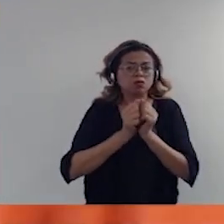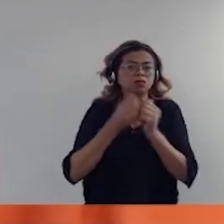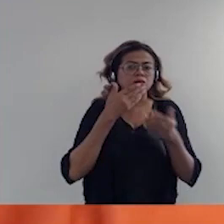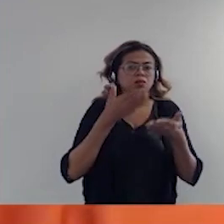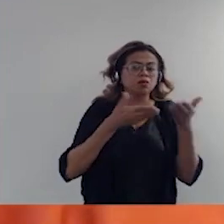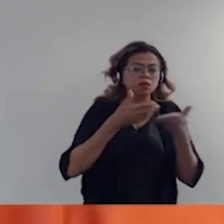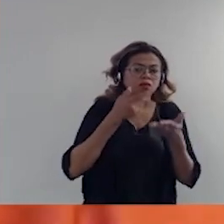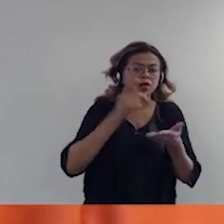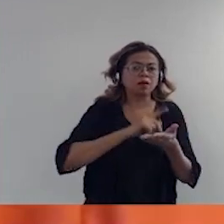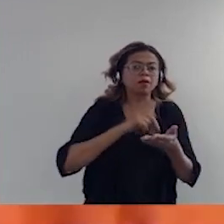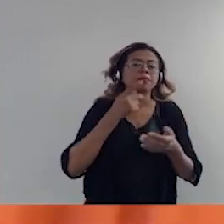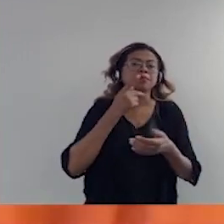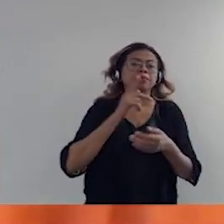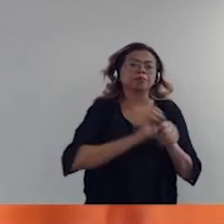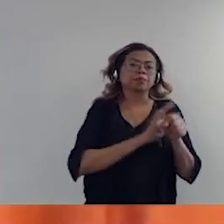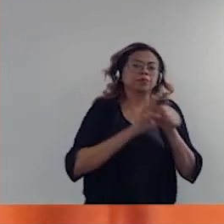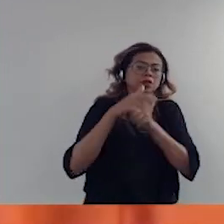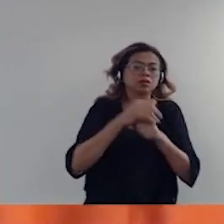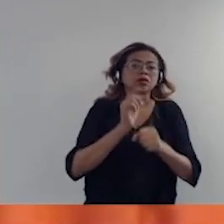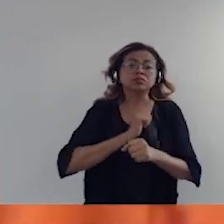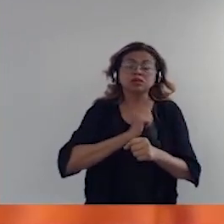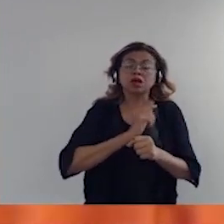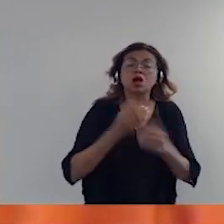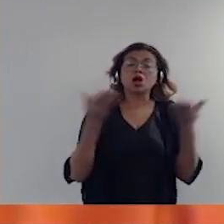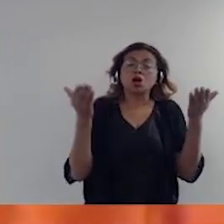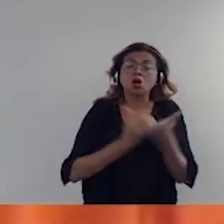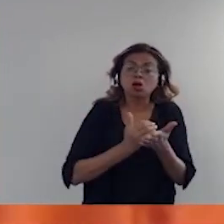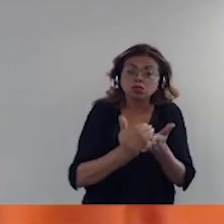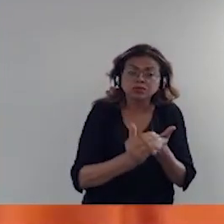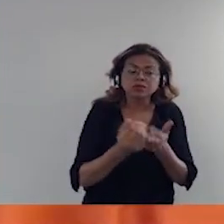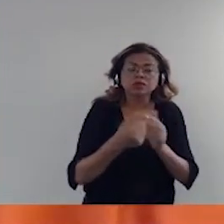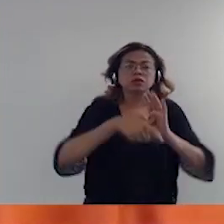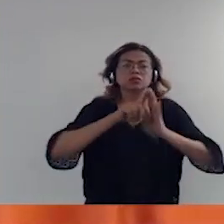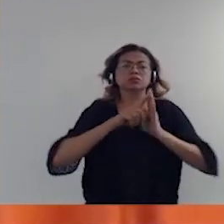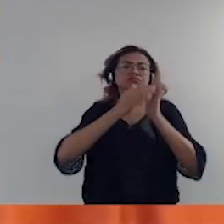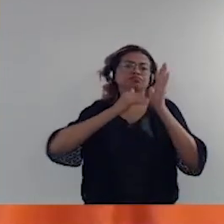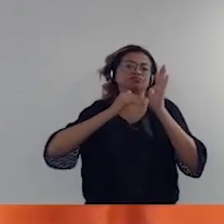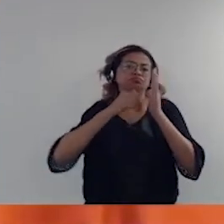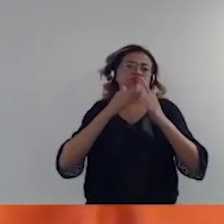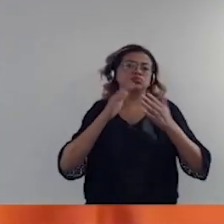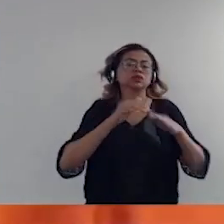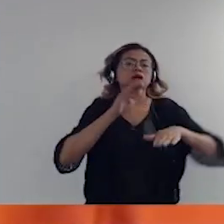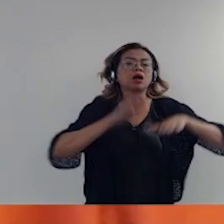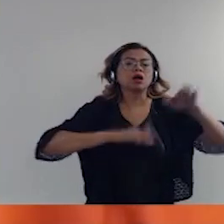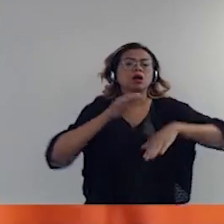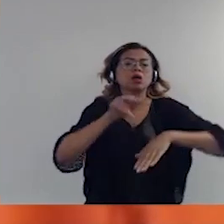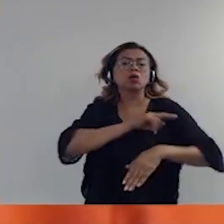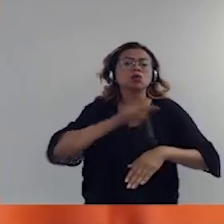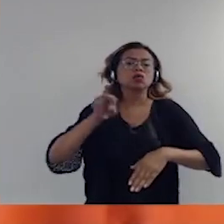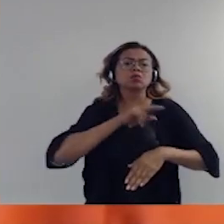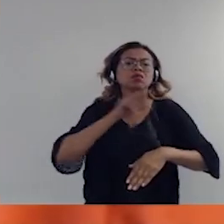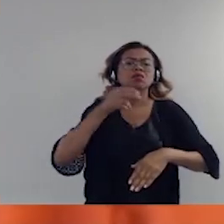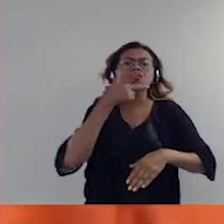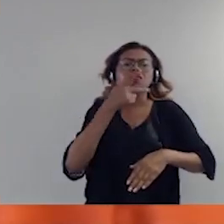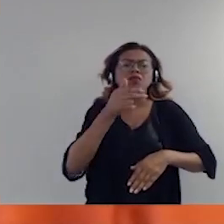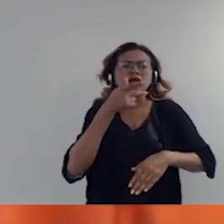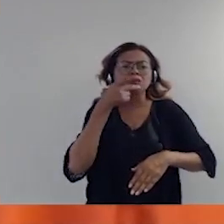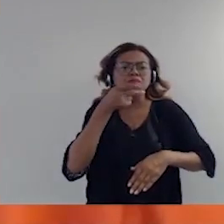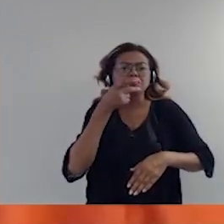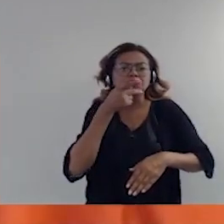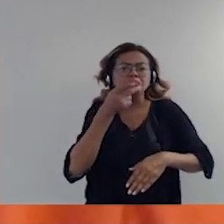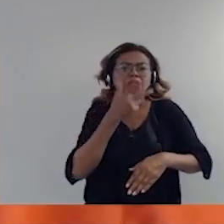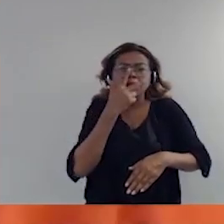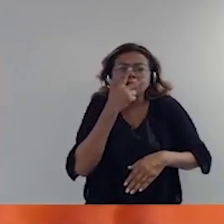pandemia, já têm retirado aquela premissa, alguns chamam de a vingança,